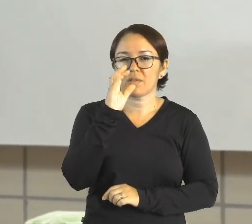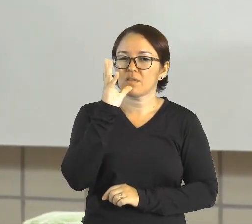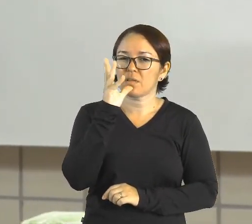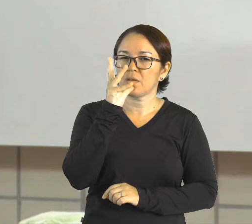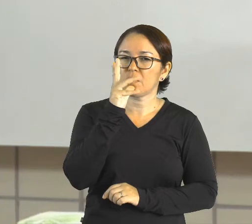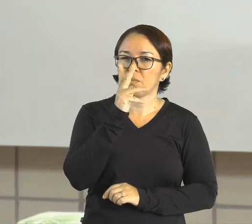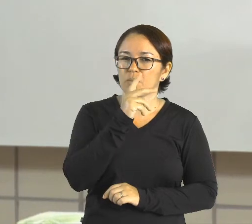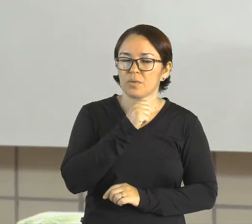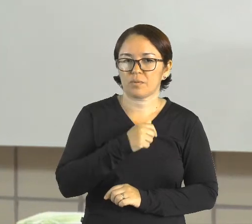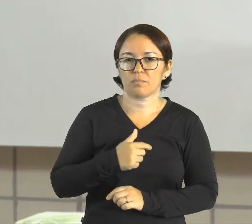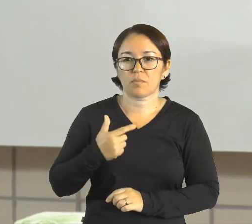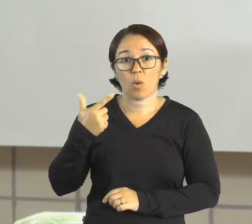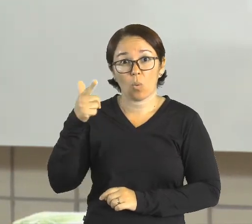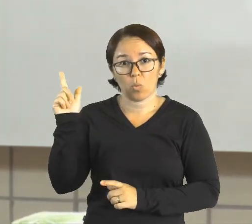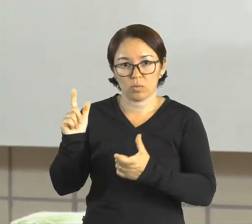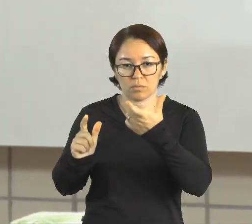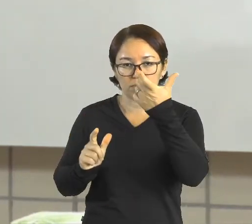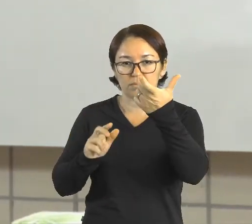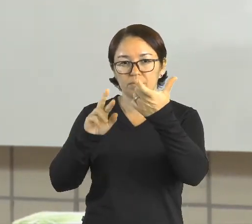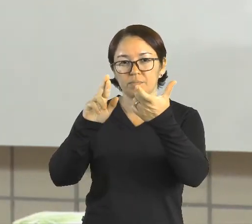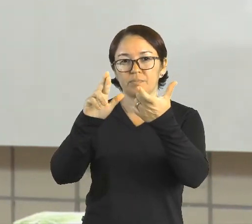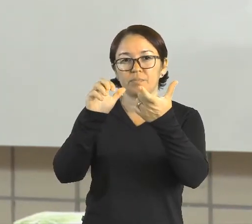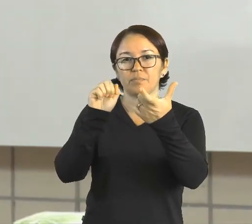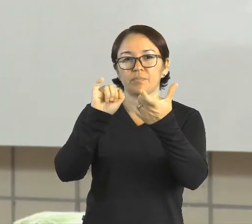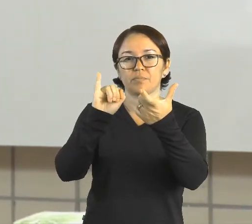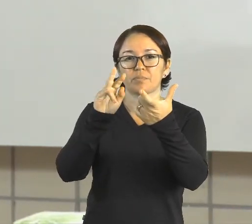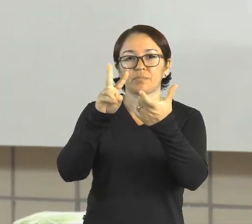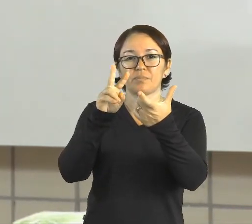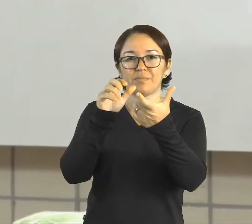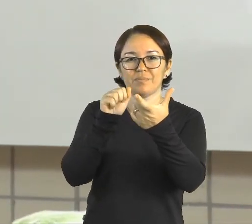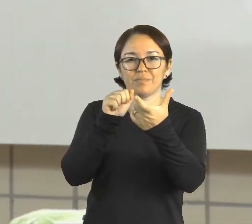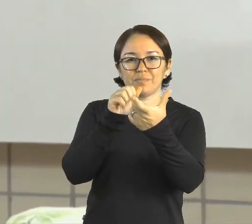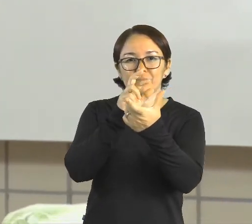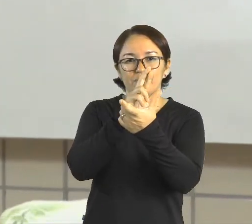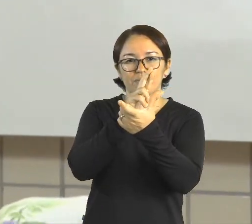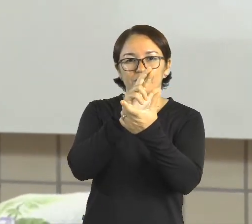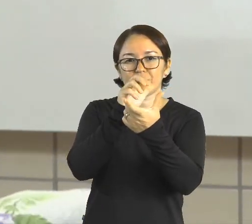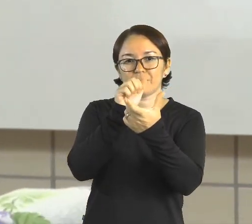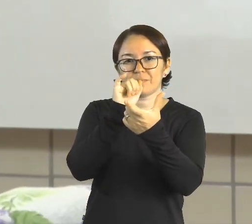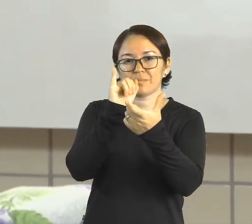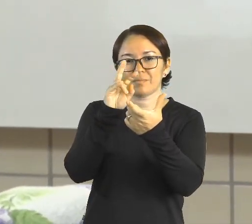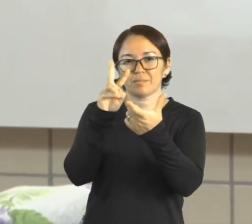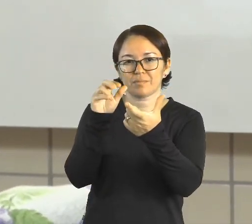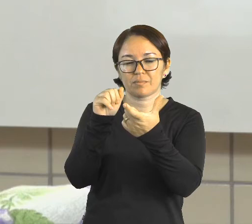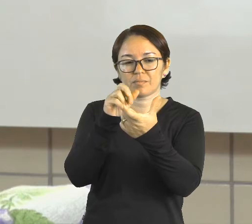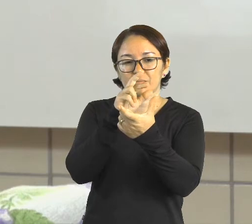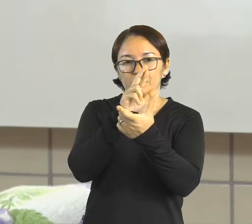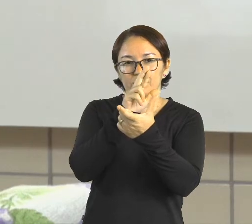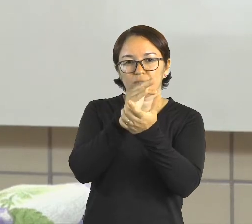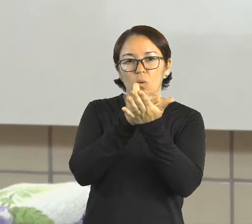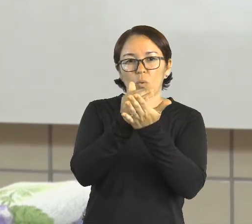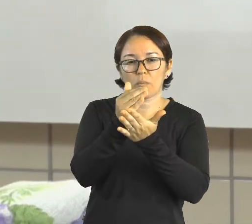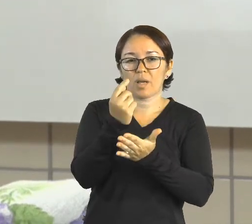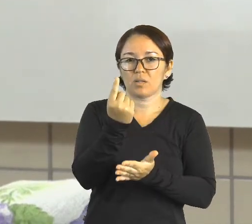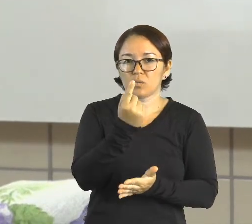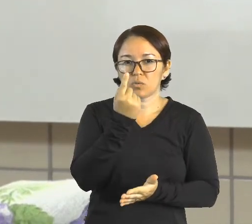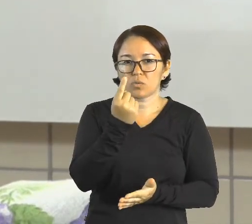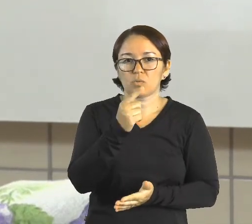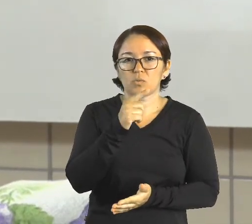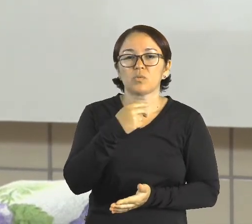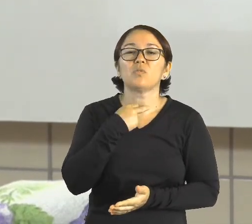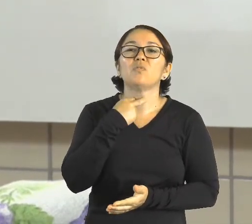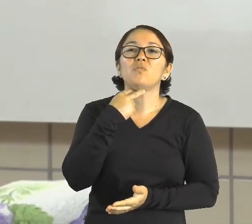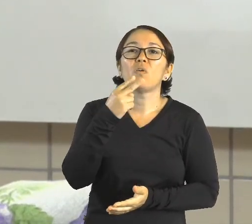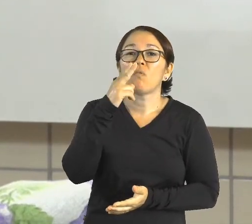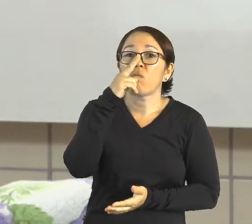Nem precisa falar, ele está logo no início, então não tem dúvida, toda vez que estiver no início ele está sozinho e forte, porque não